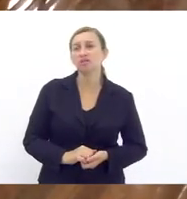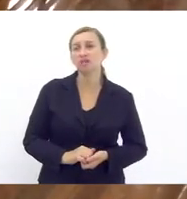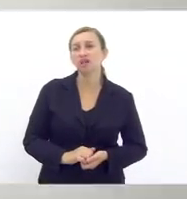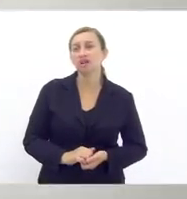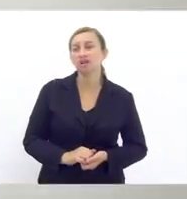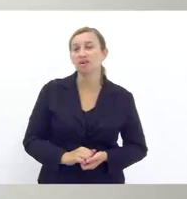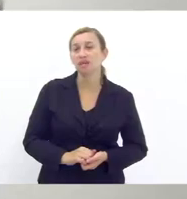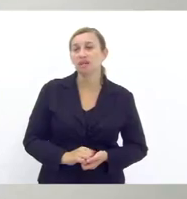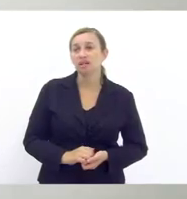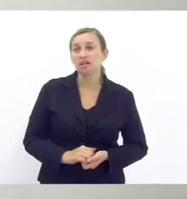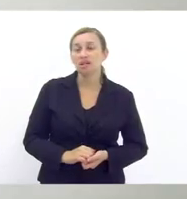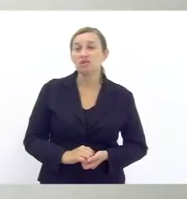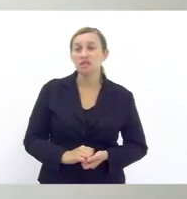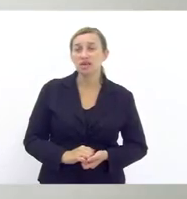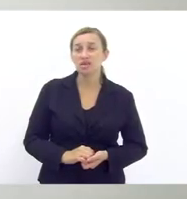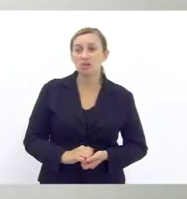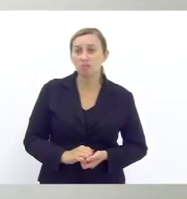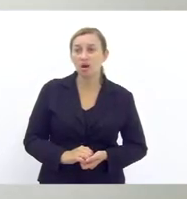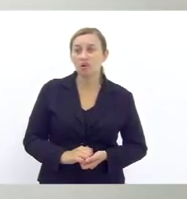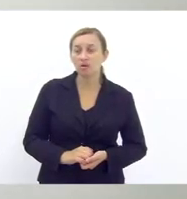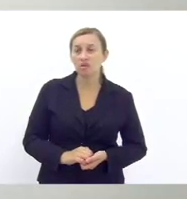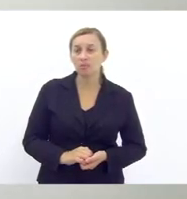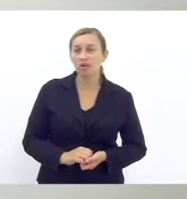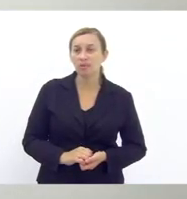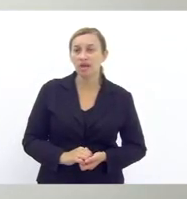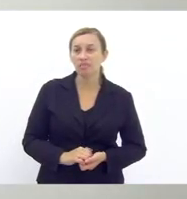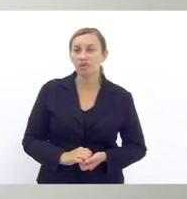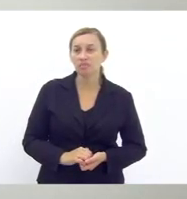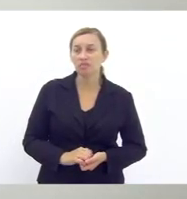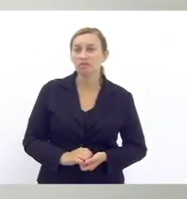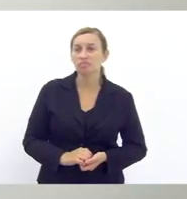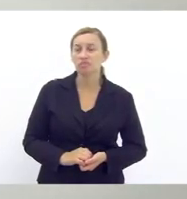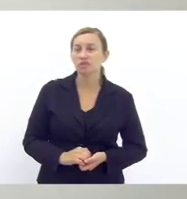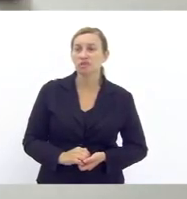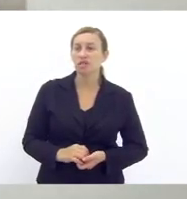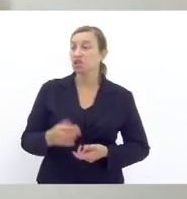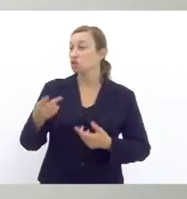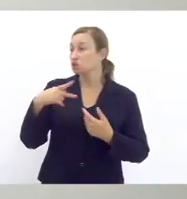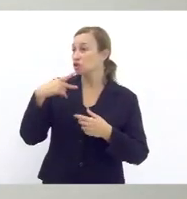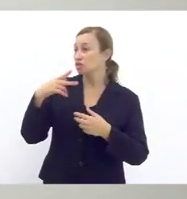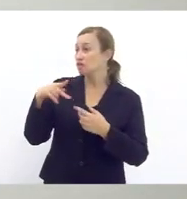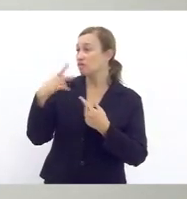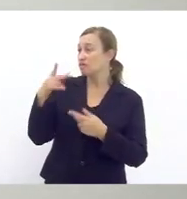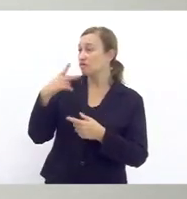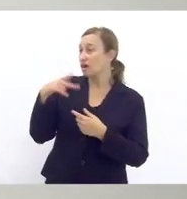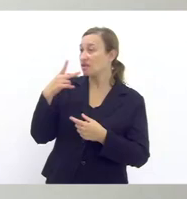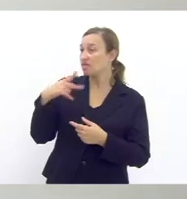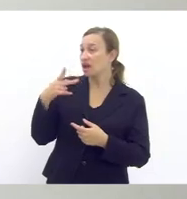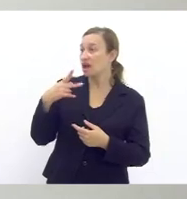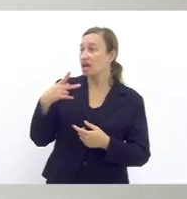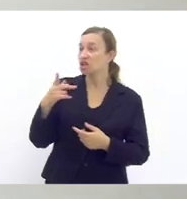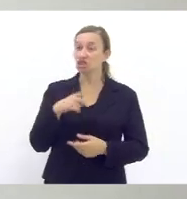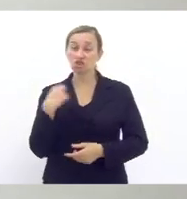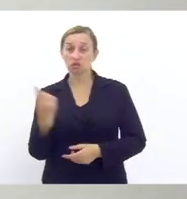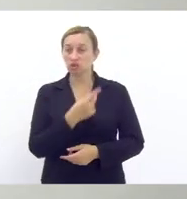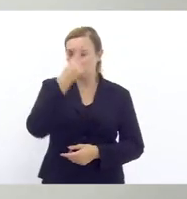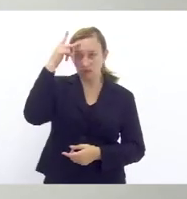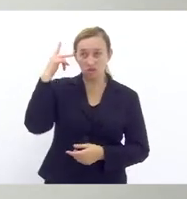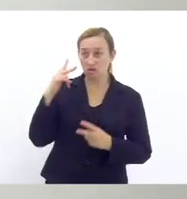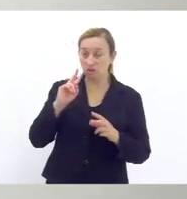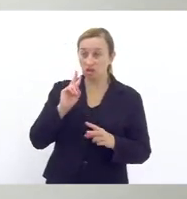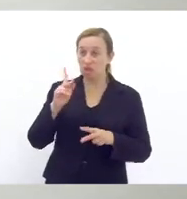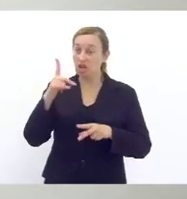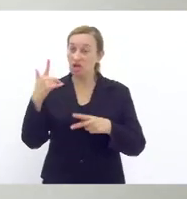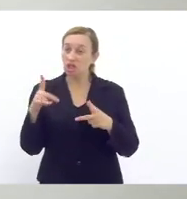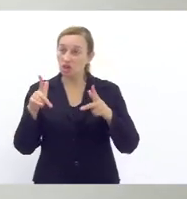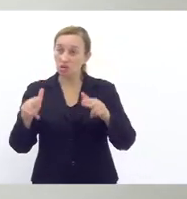que a gente mude esse discurso essa narrativa só de nós pessoas como a gente que a gente olha para as pessoas que estão